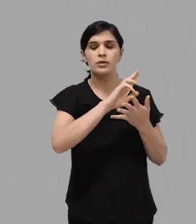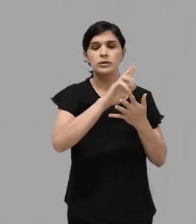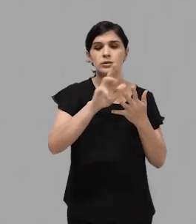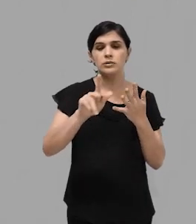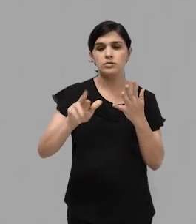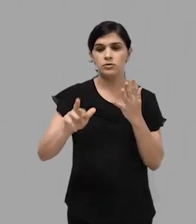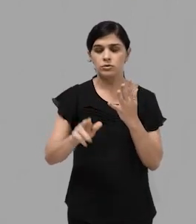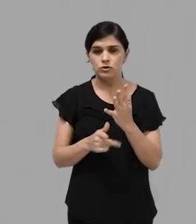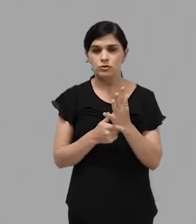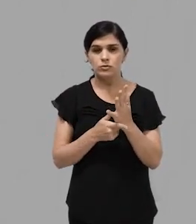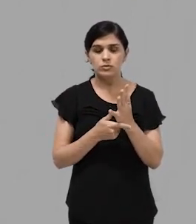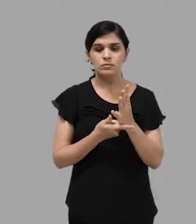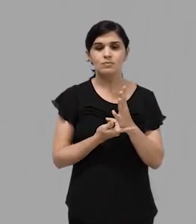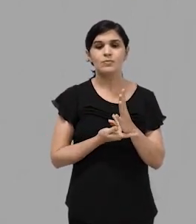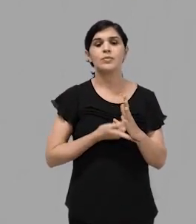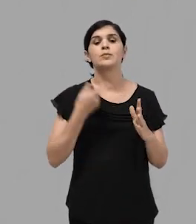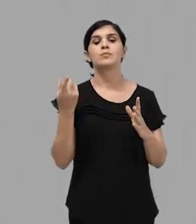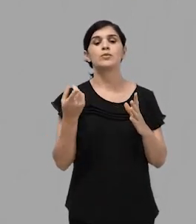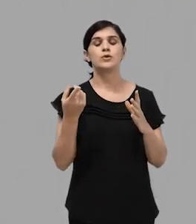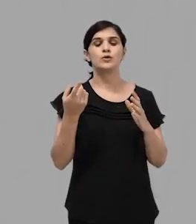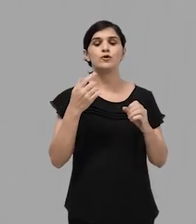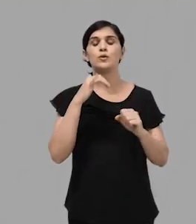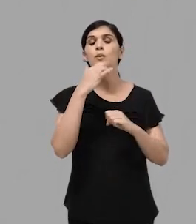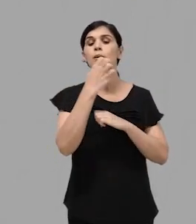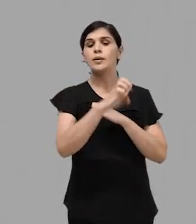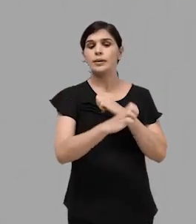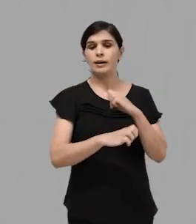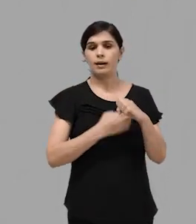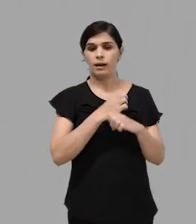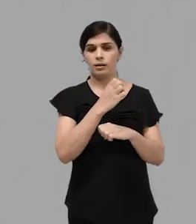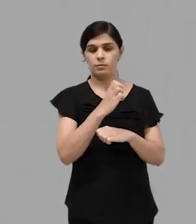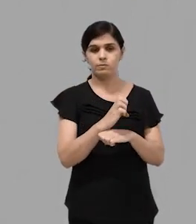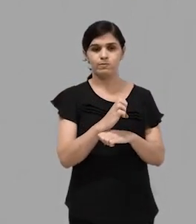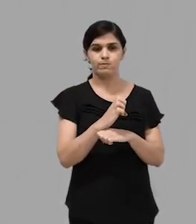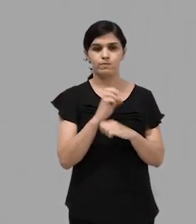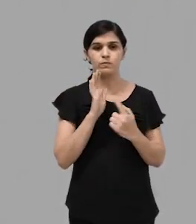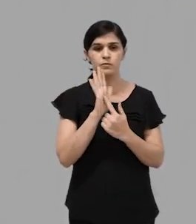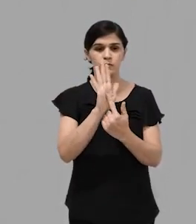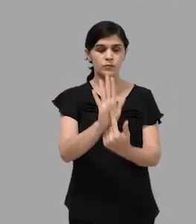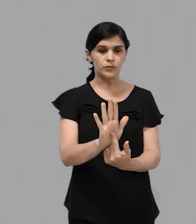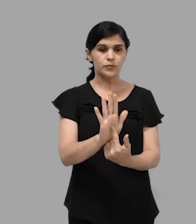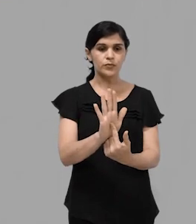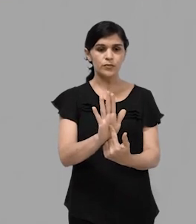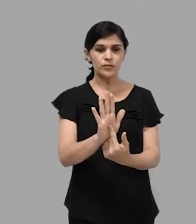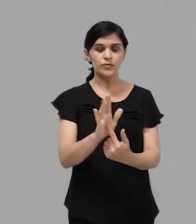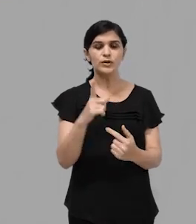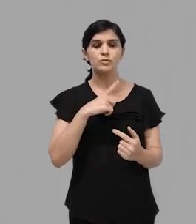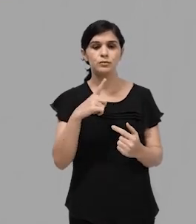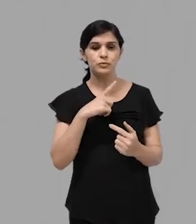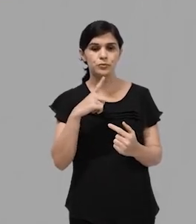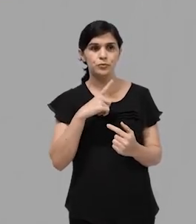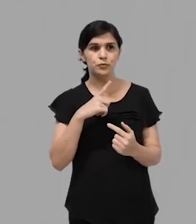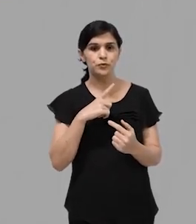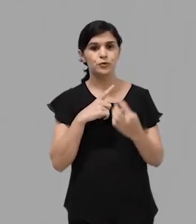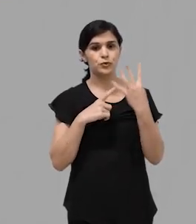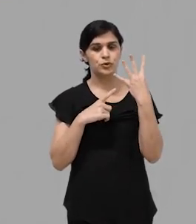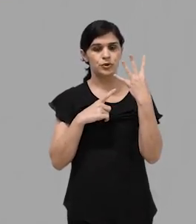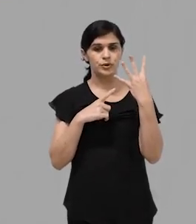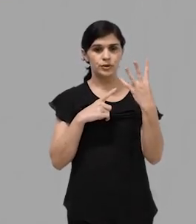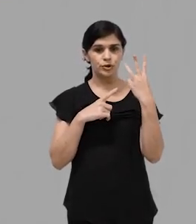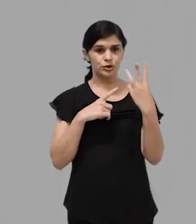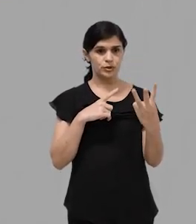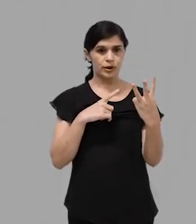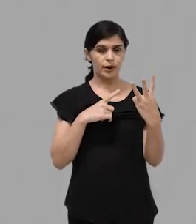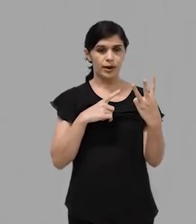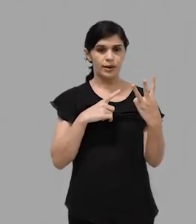elementos. Então, aparece aqui na tela para vocês a distribuição dos 3 elementos envolvidos. E, observando